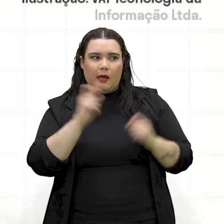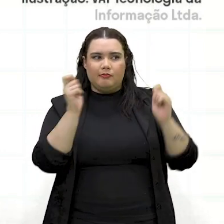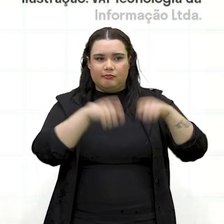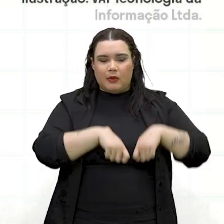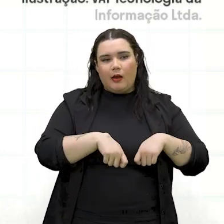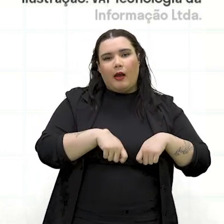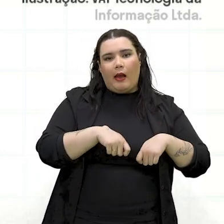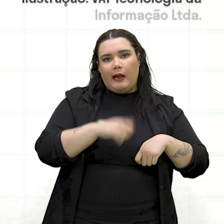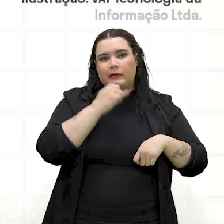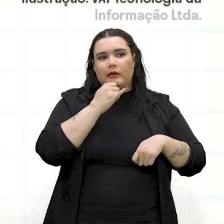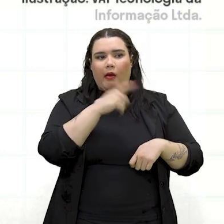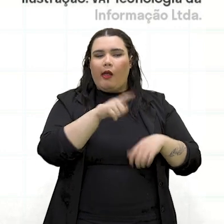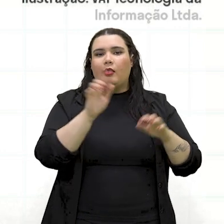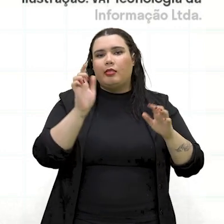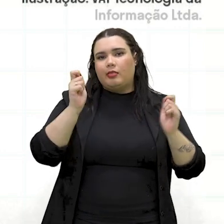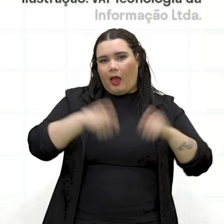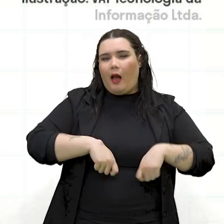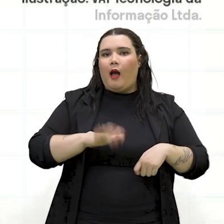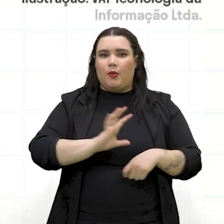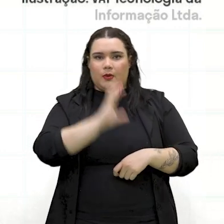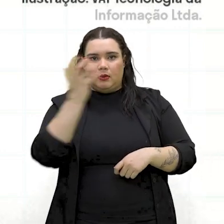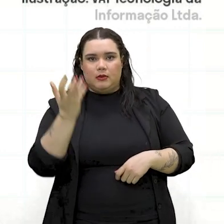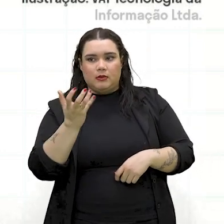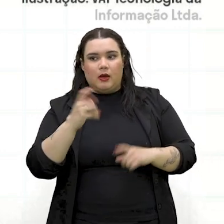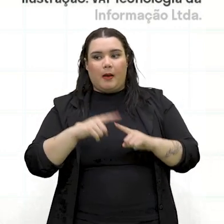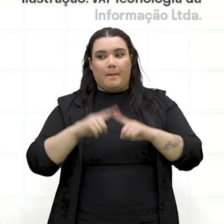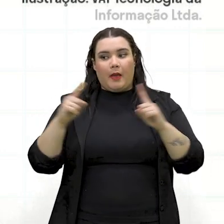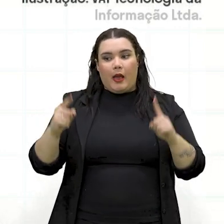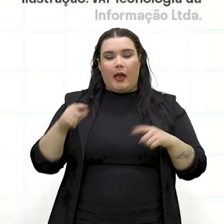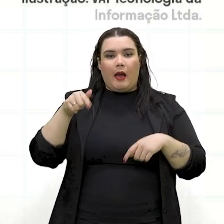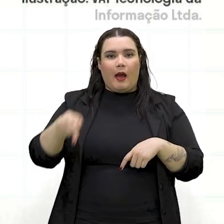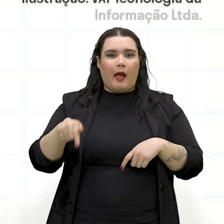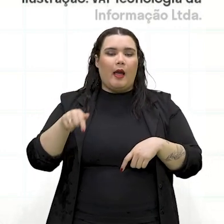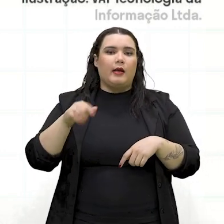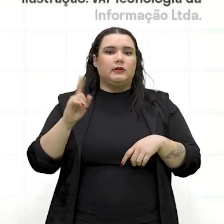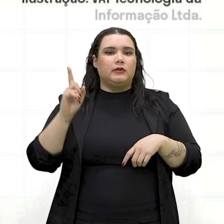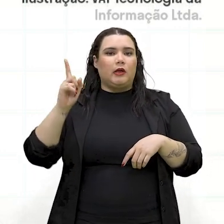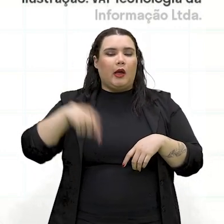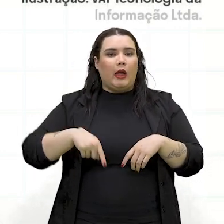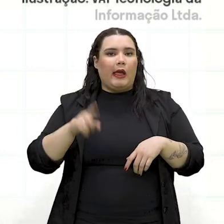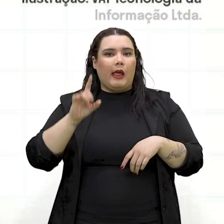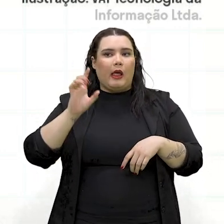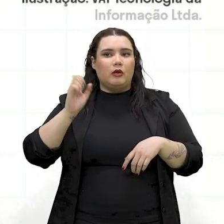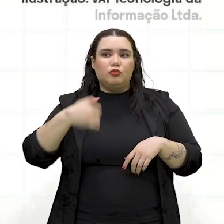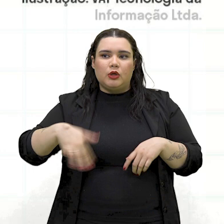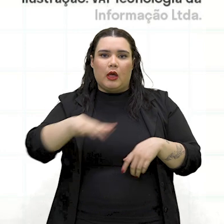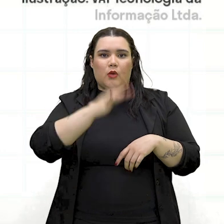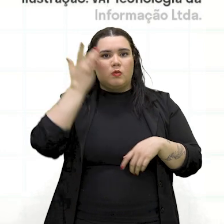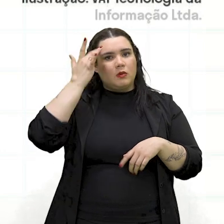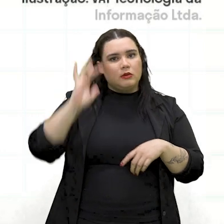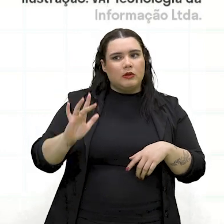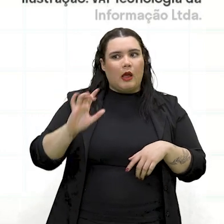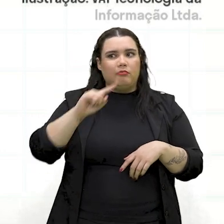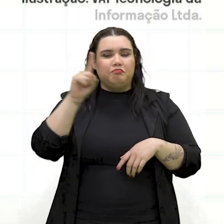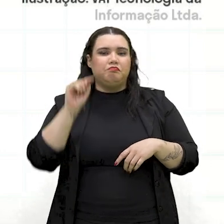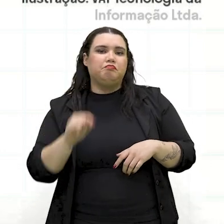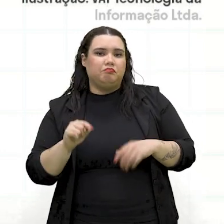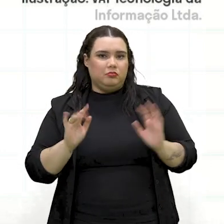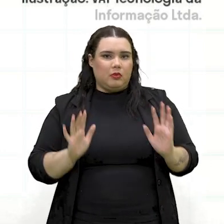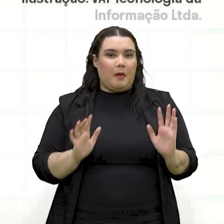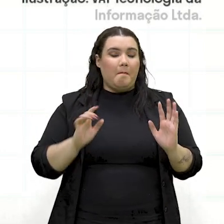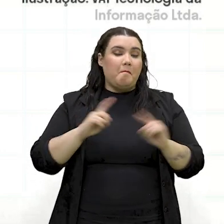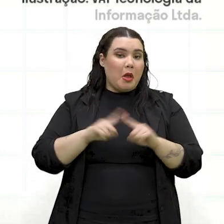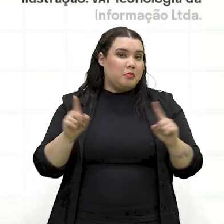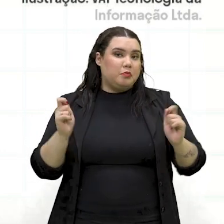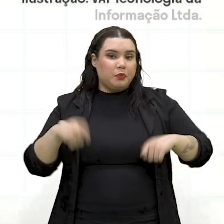mais chance de acontecer, são mais específicas. Isso aqui não, é algo bem geral. mais ainda sobre o